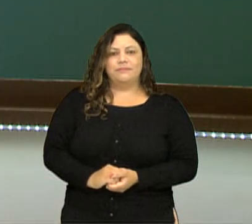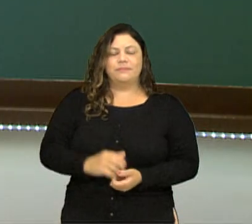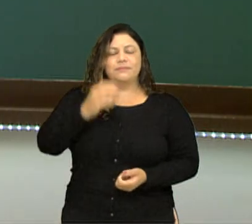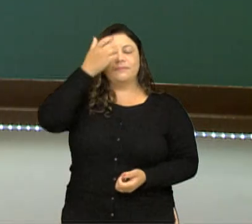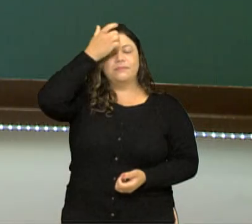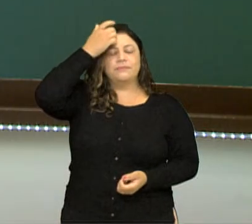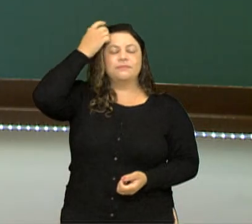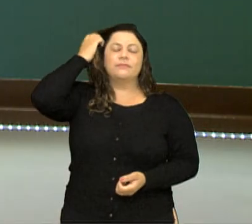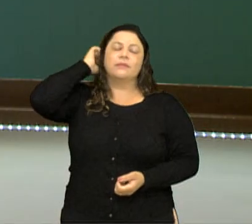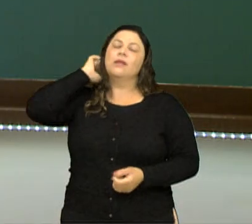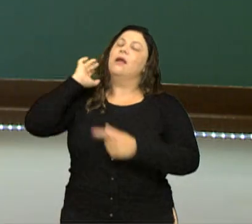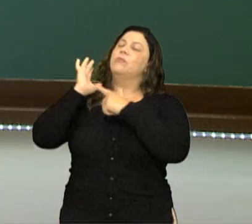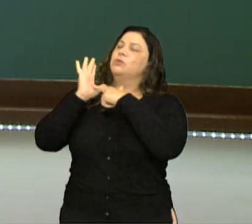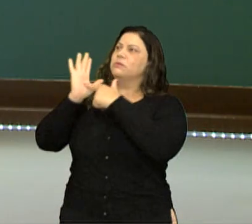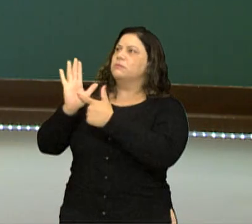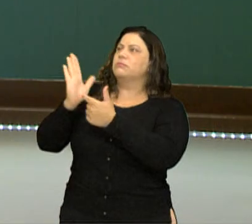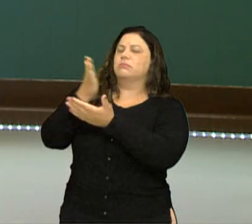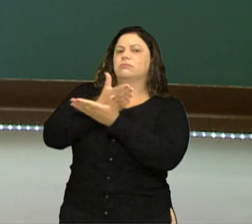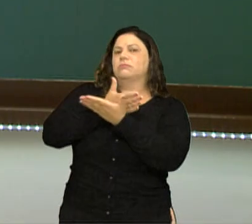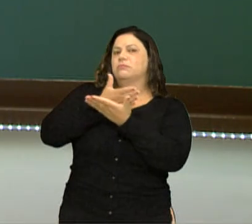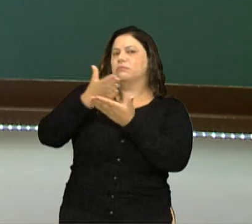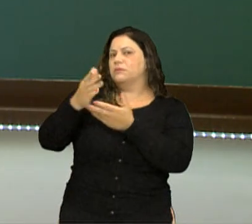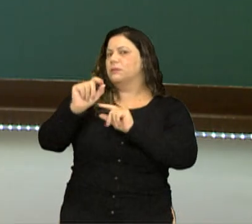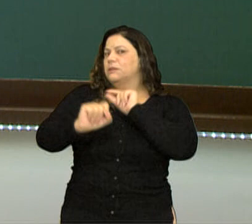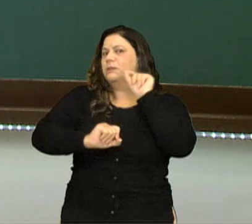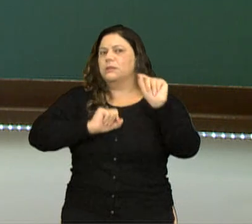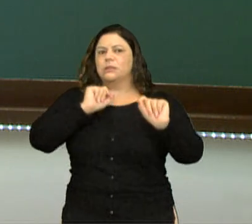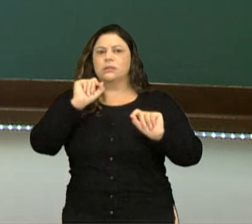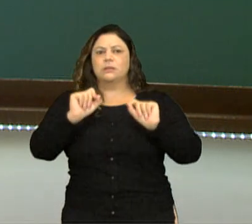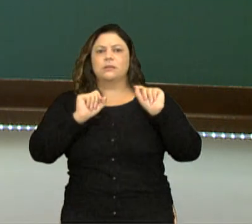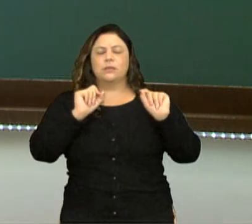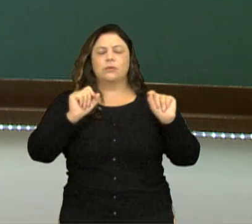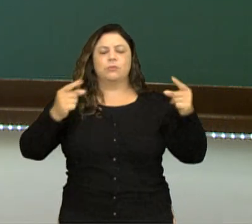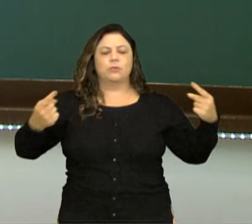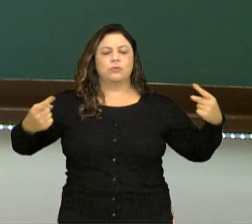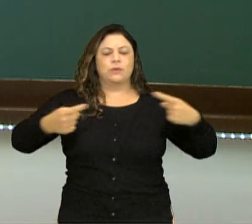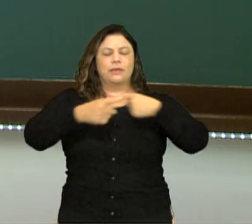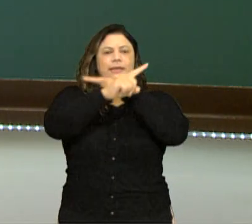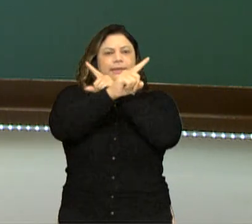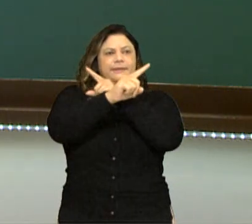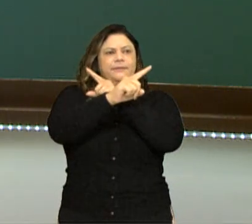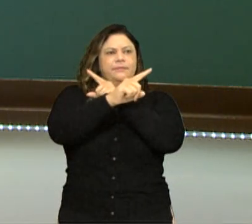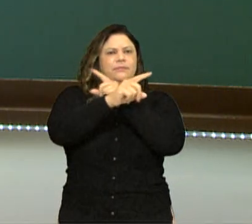mostrando ainda esse princípio, pessoal, o princípio da reversibilidade é